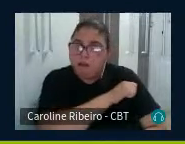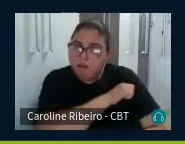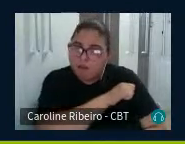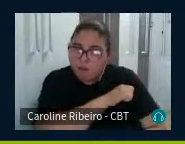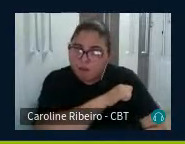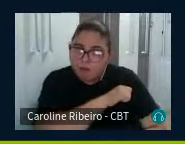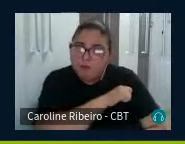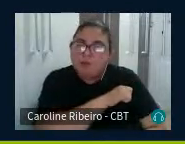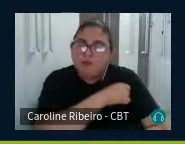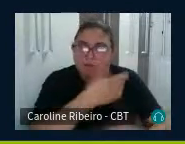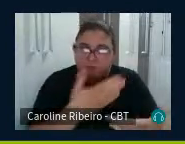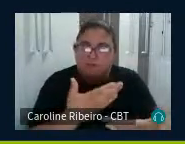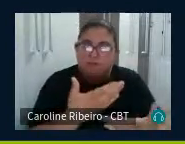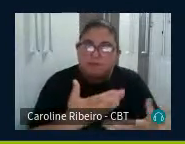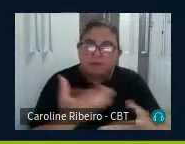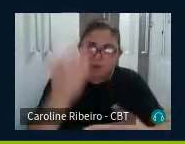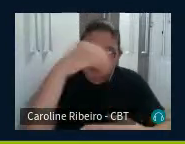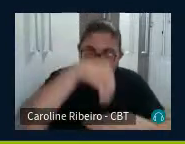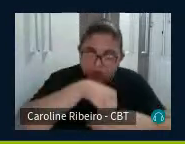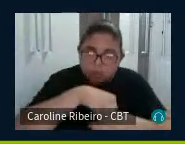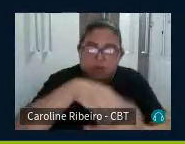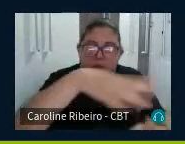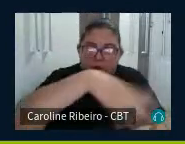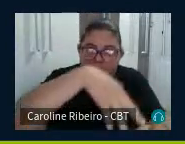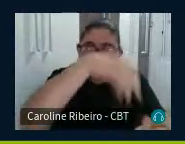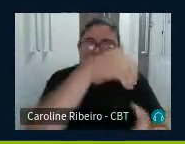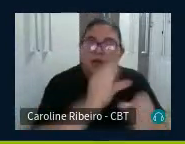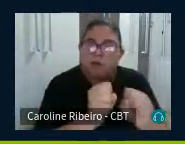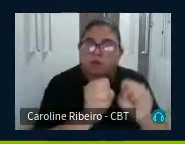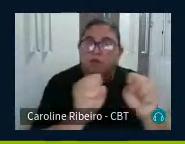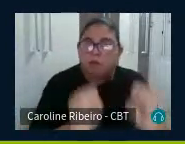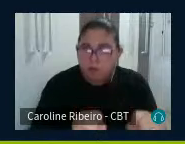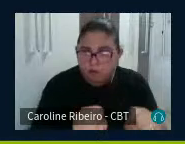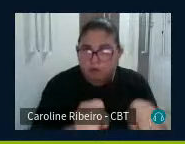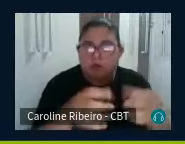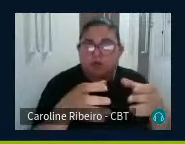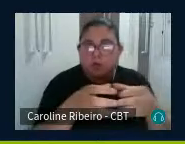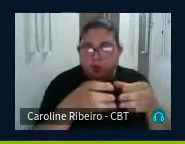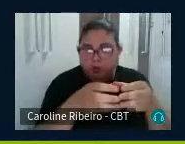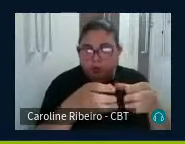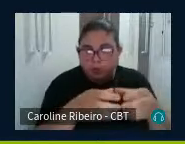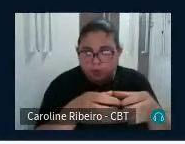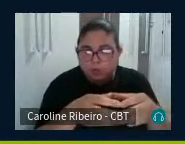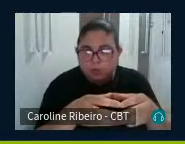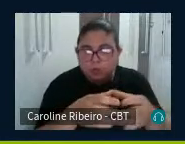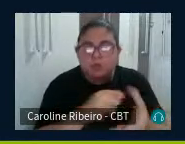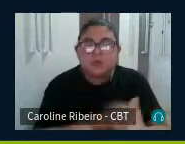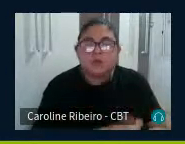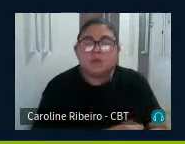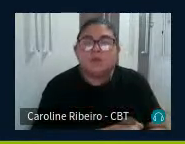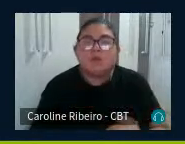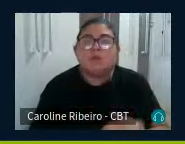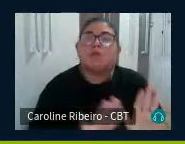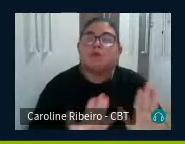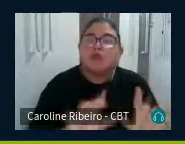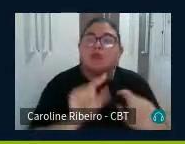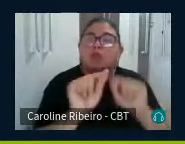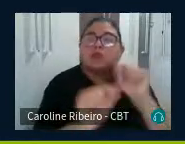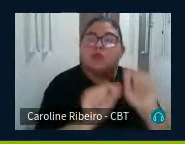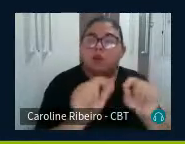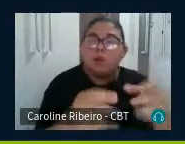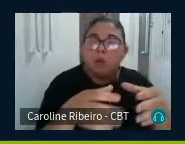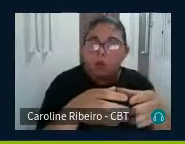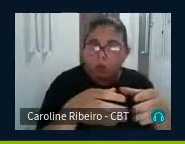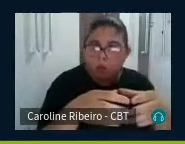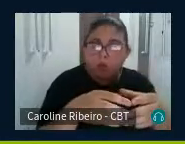nossos alunos egressos, que podem fazer parte do núcleo do NAPNE. Só que o núcleo do